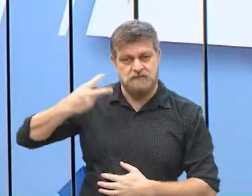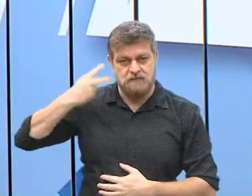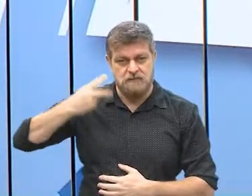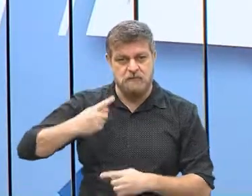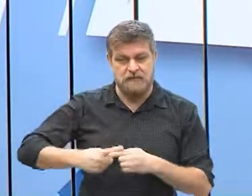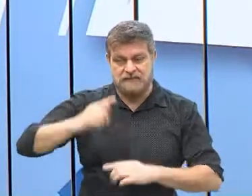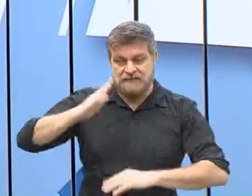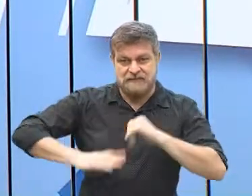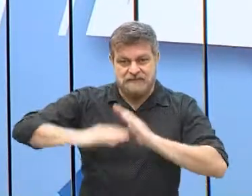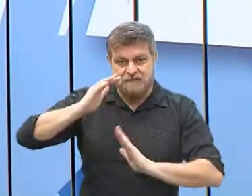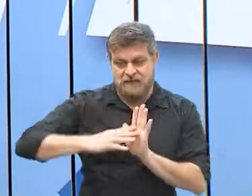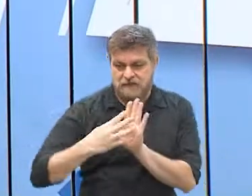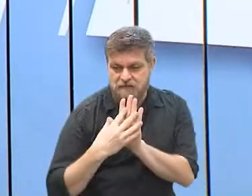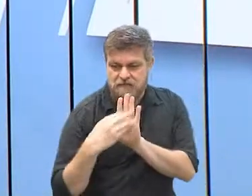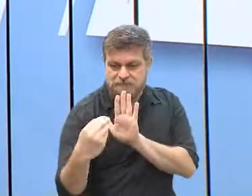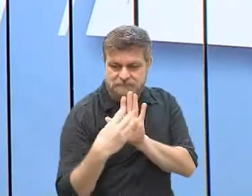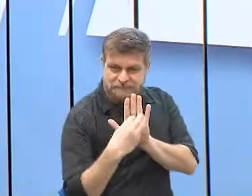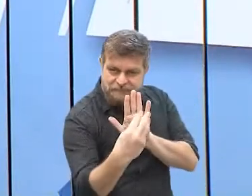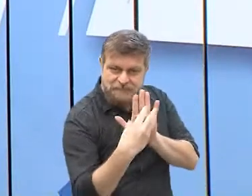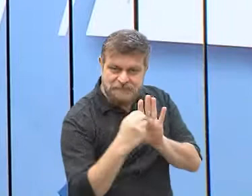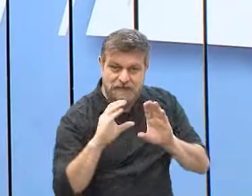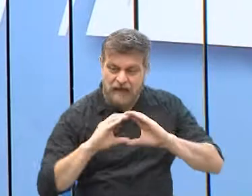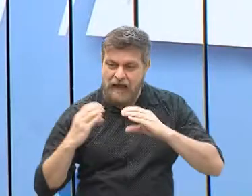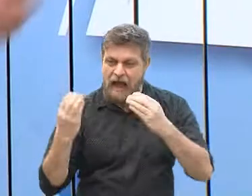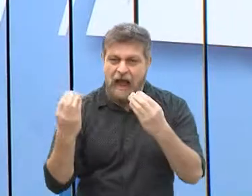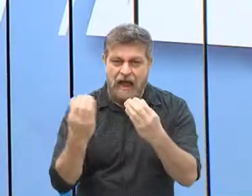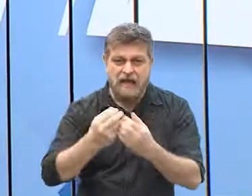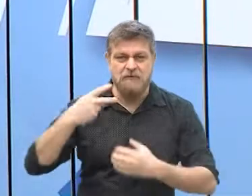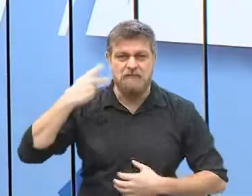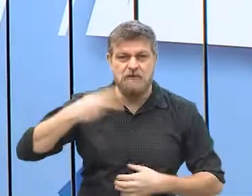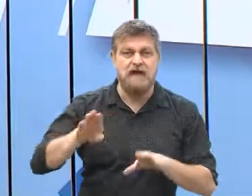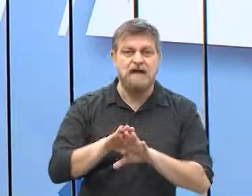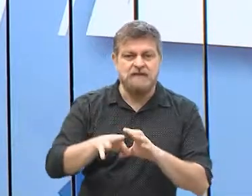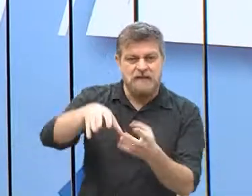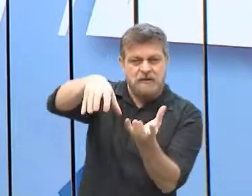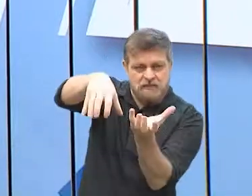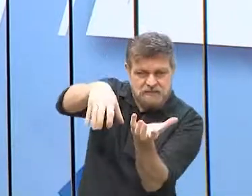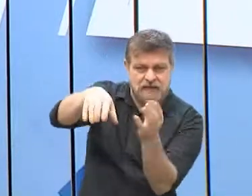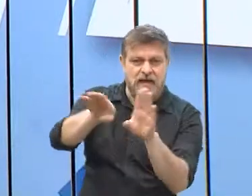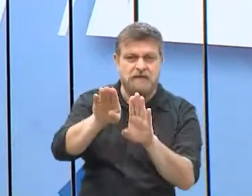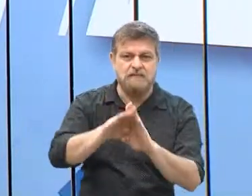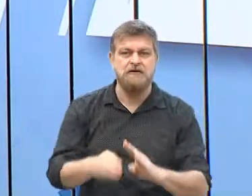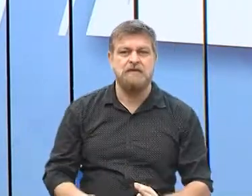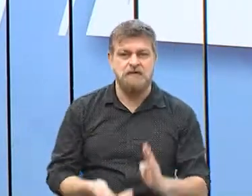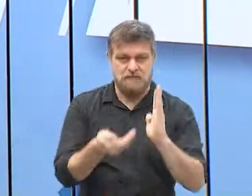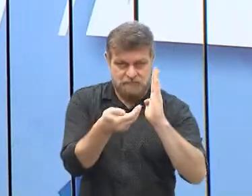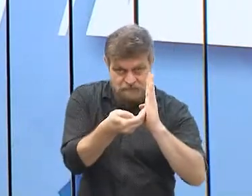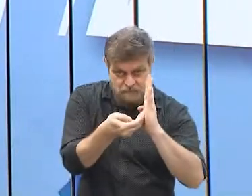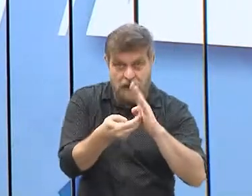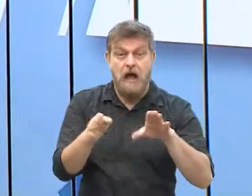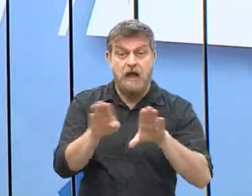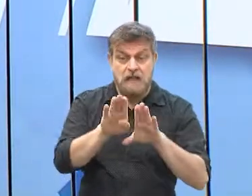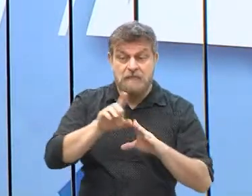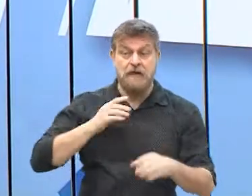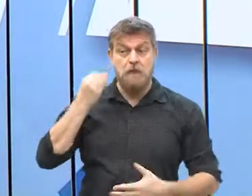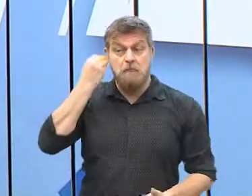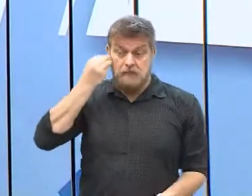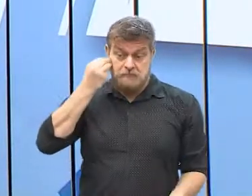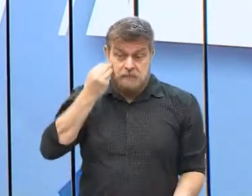está se reproduzindo em todas as câmaras, inclusive no Senado, na Câmara Federal. Tem sido uma experiência